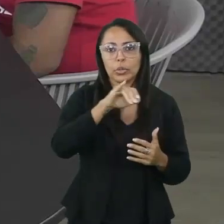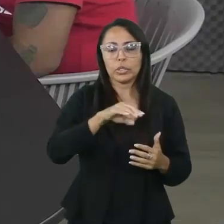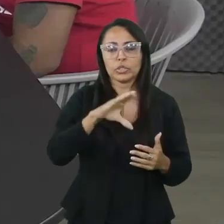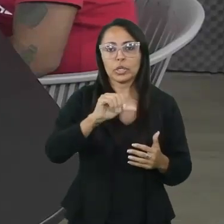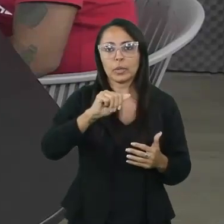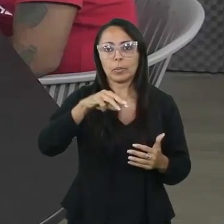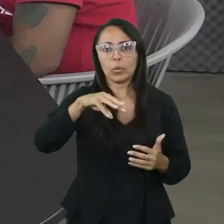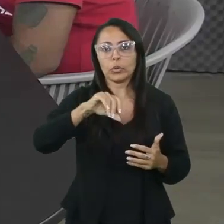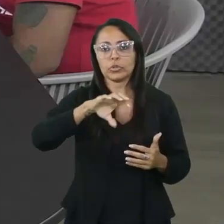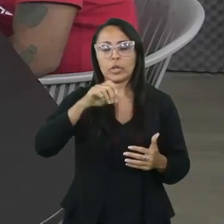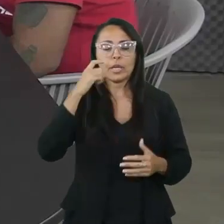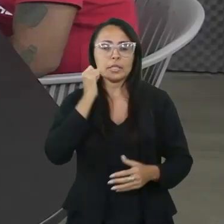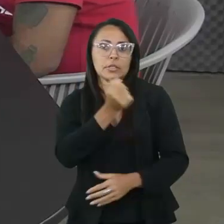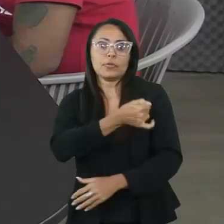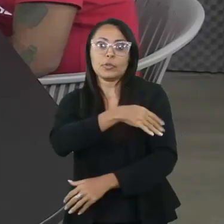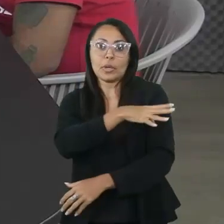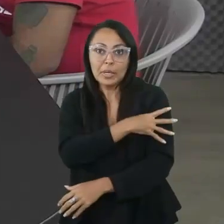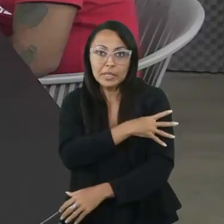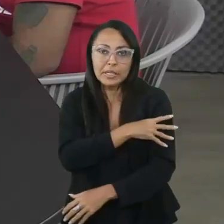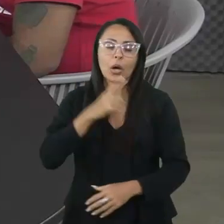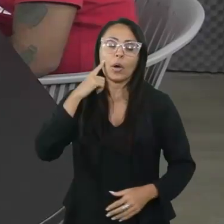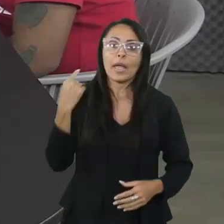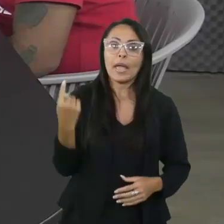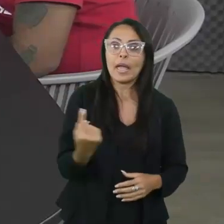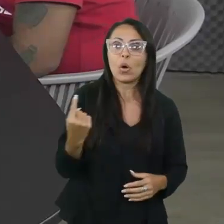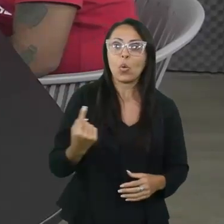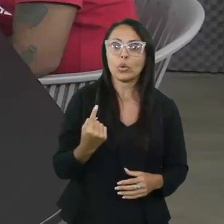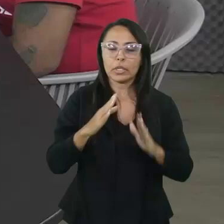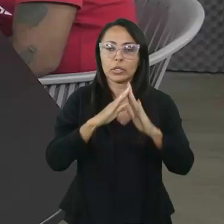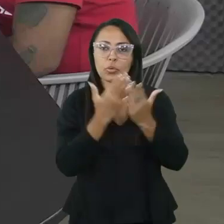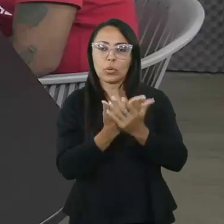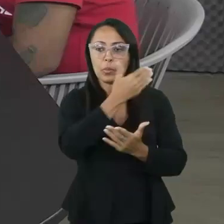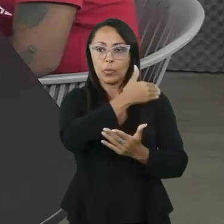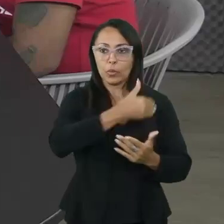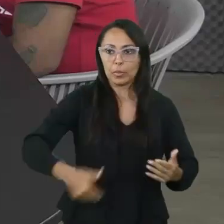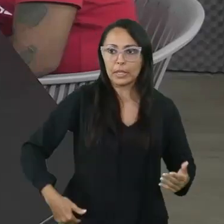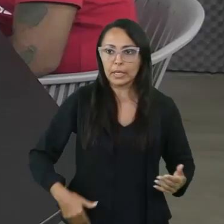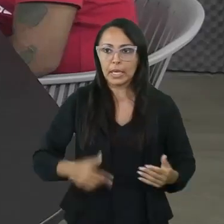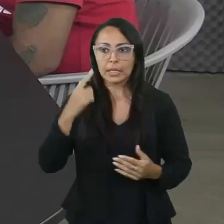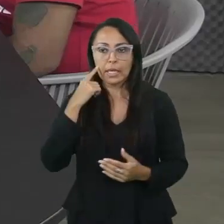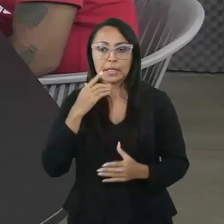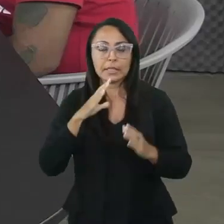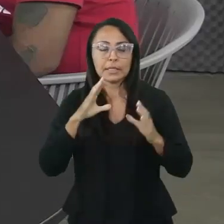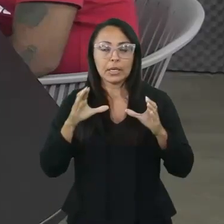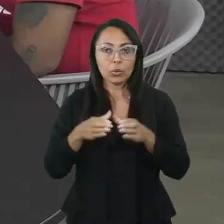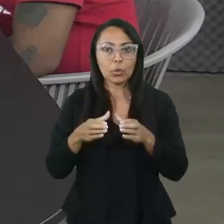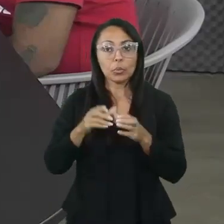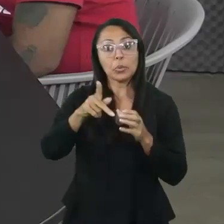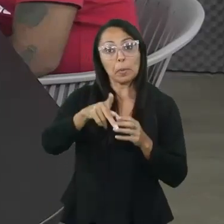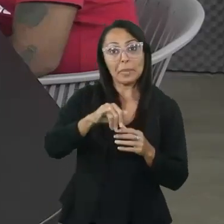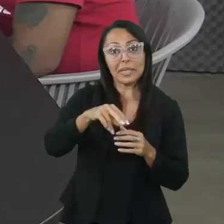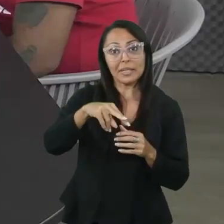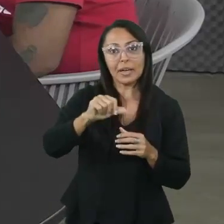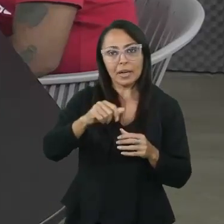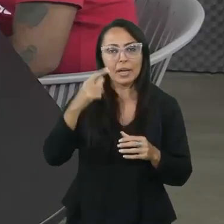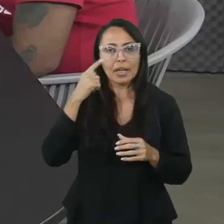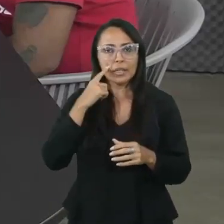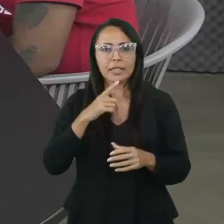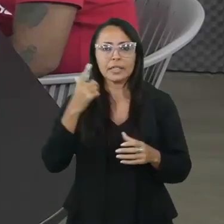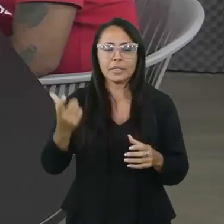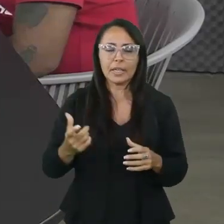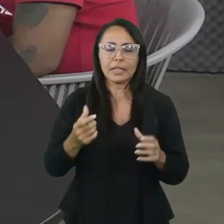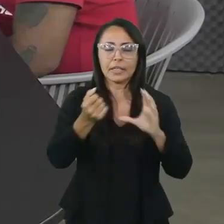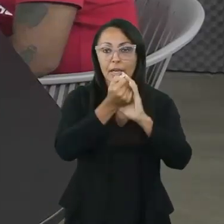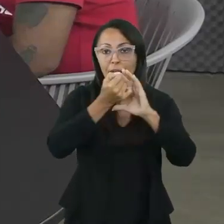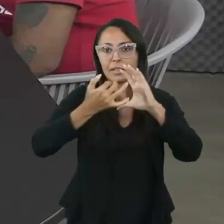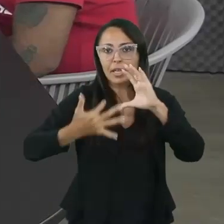fundamental. Uhum. E é a única escola pública de ensino fundamental da Brasília Teimosa, que inclusive é um bairro com várias escolas, né? Uma